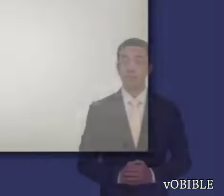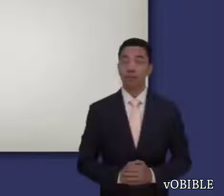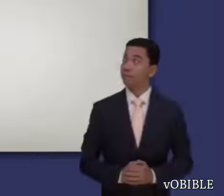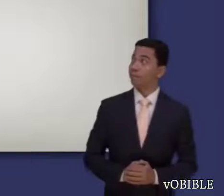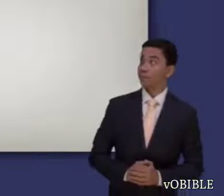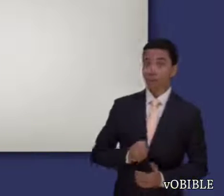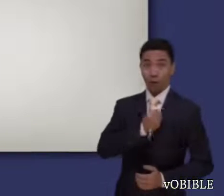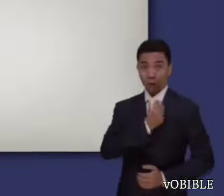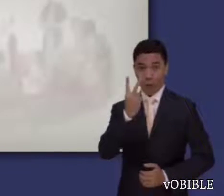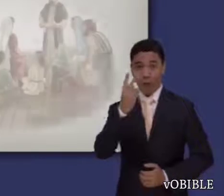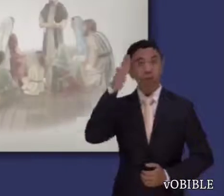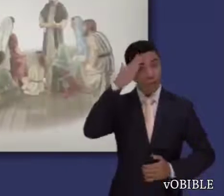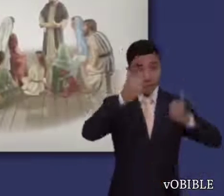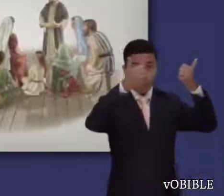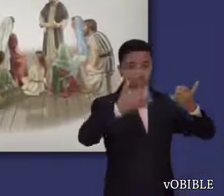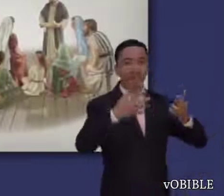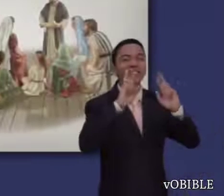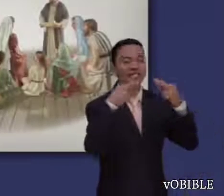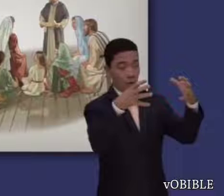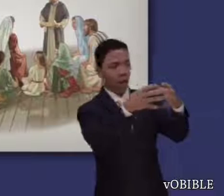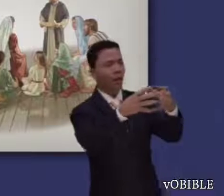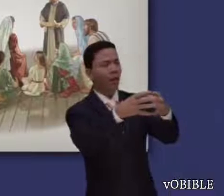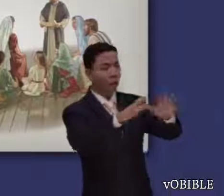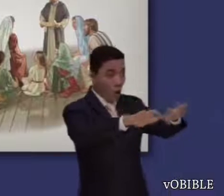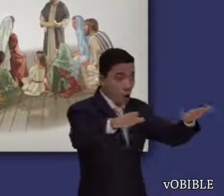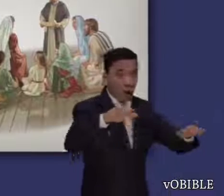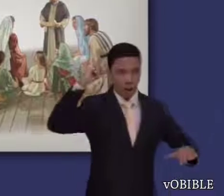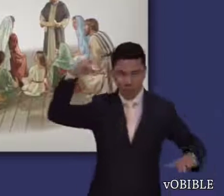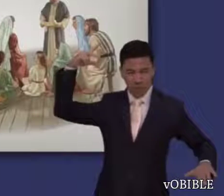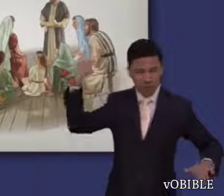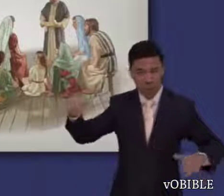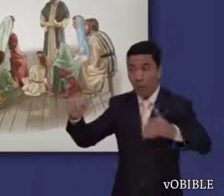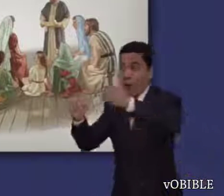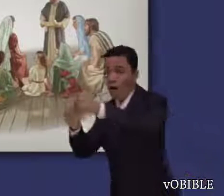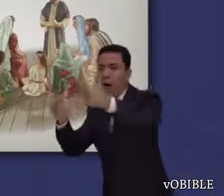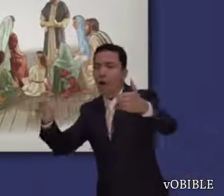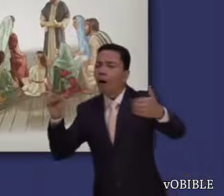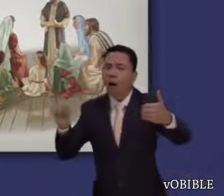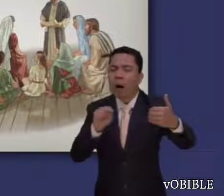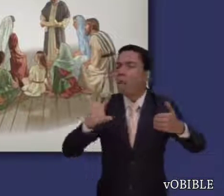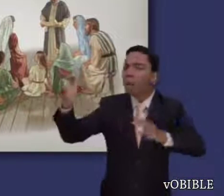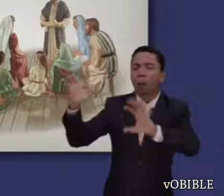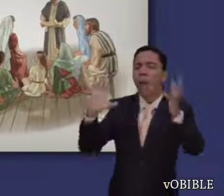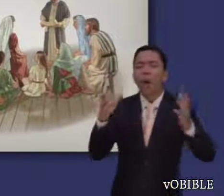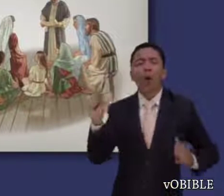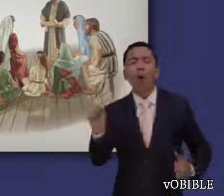No capítulo 2, Paulo explica que algumas coisas iam acontecer antes do dia de Jeová